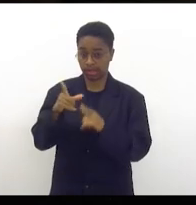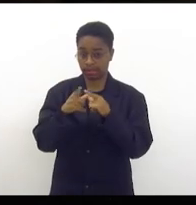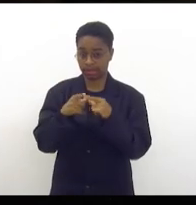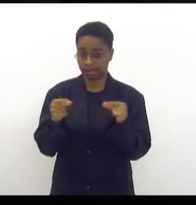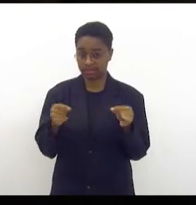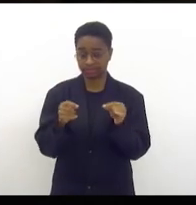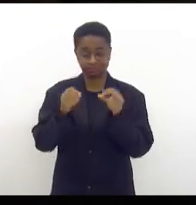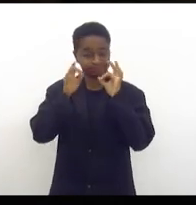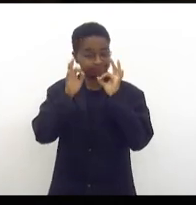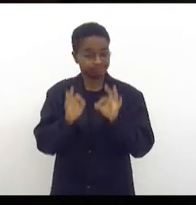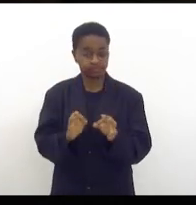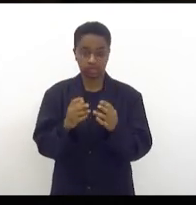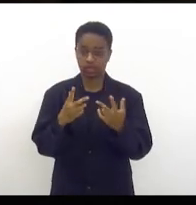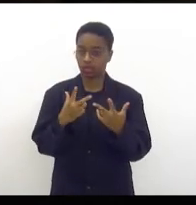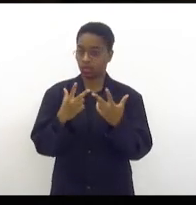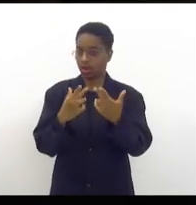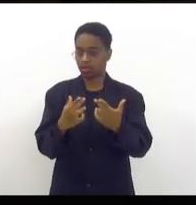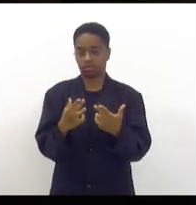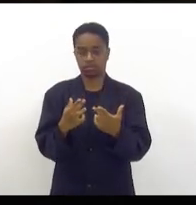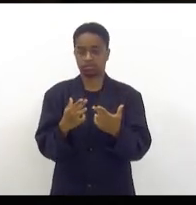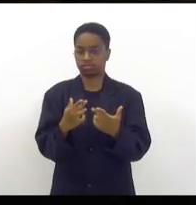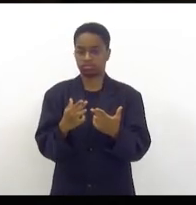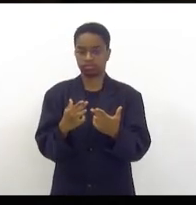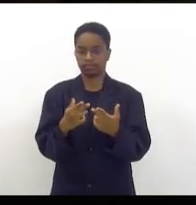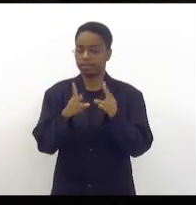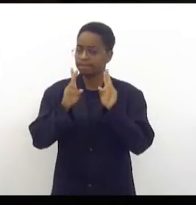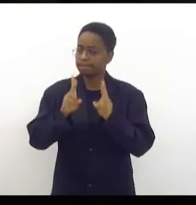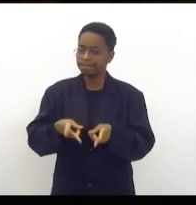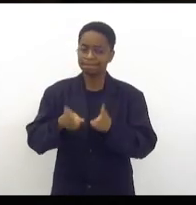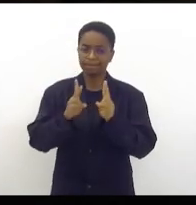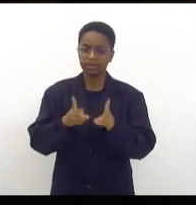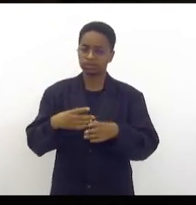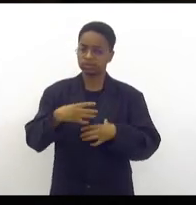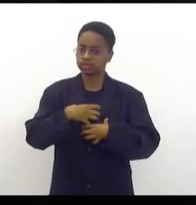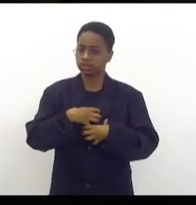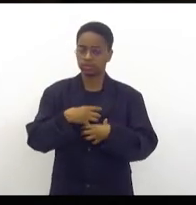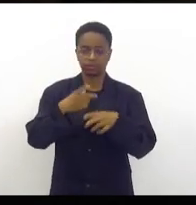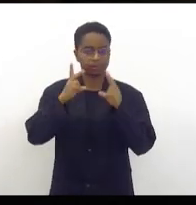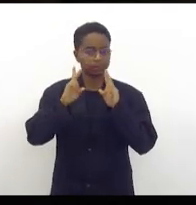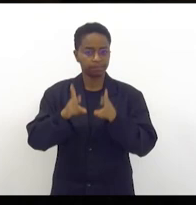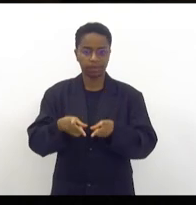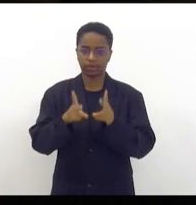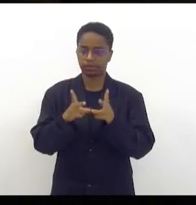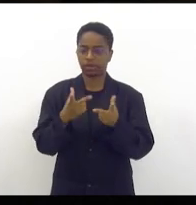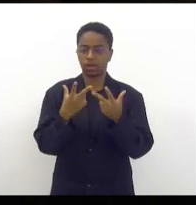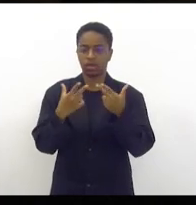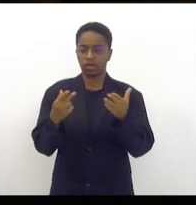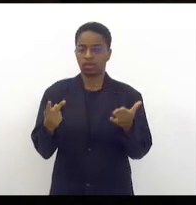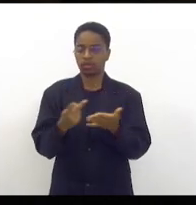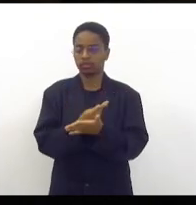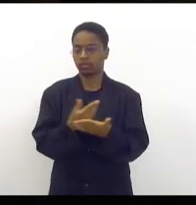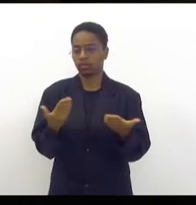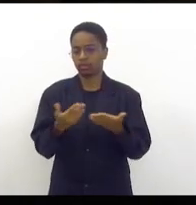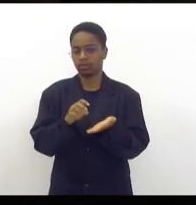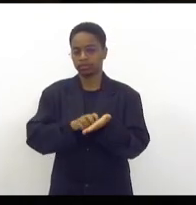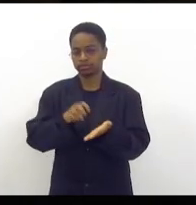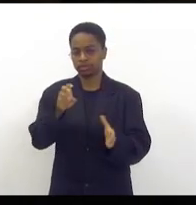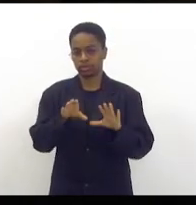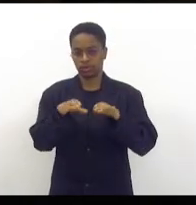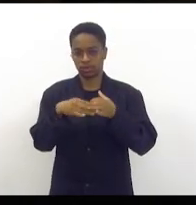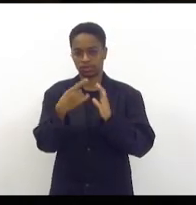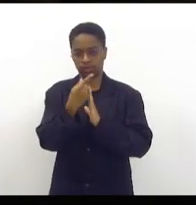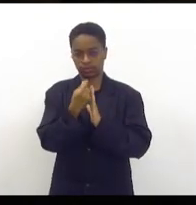foi exatamente no mesmo tom, no mesmo diapasão do que foi feito na comissão de